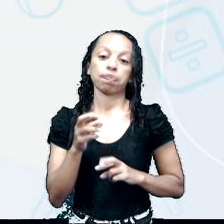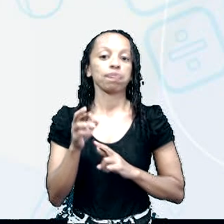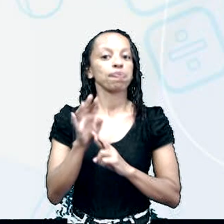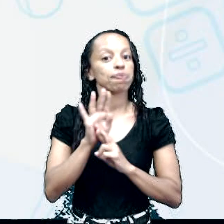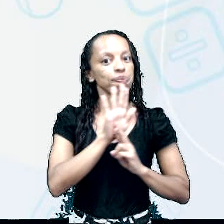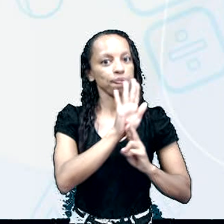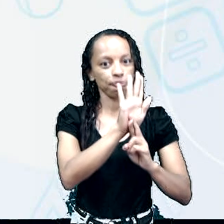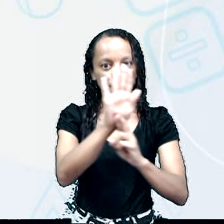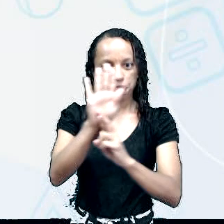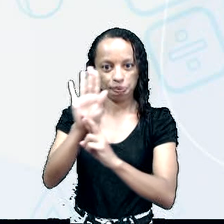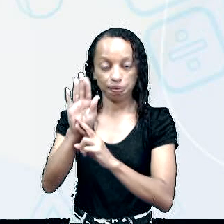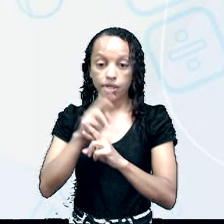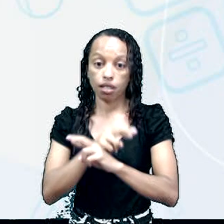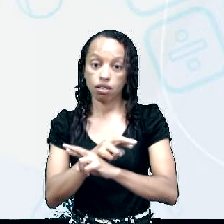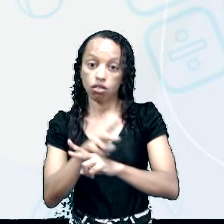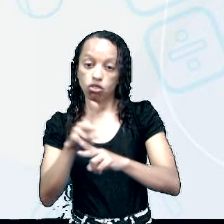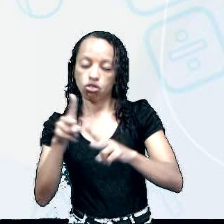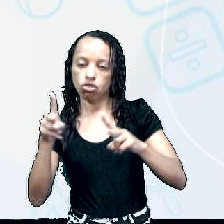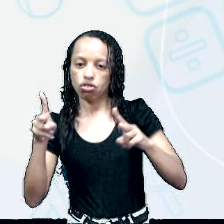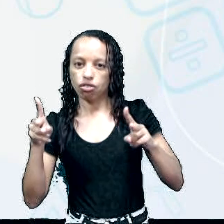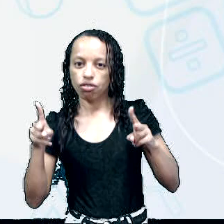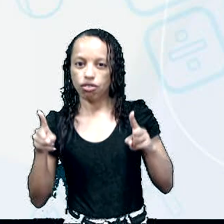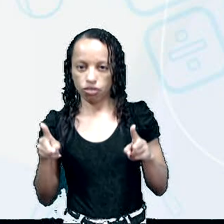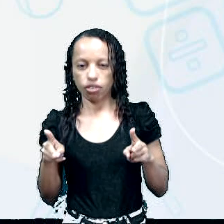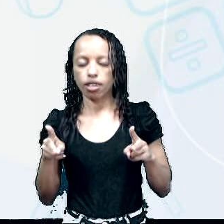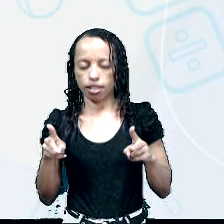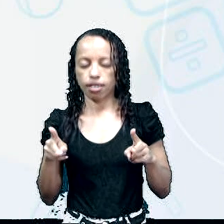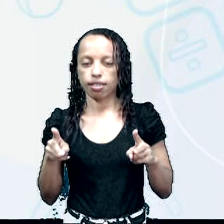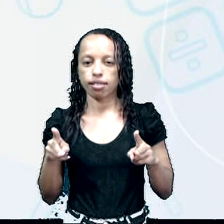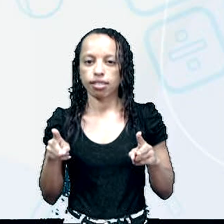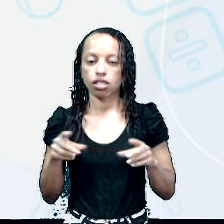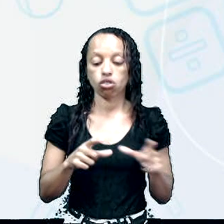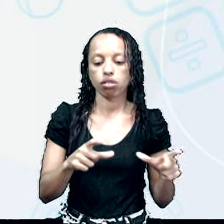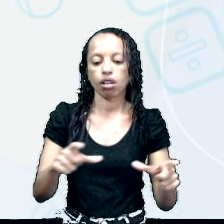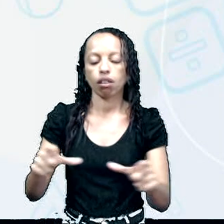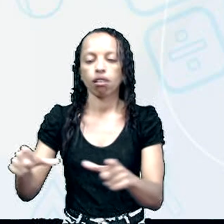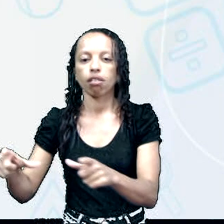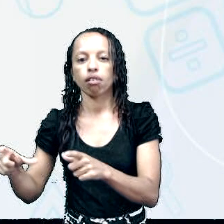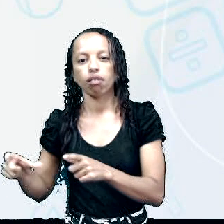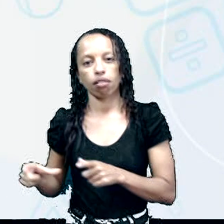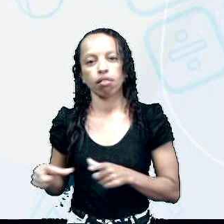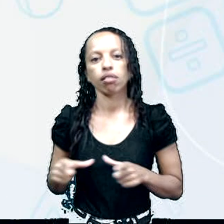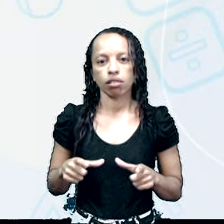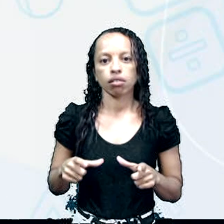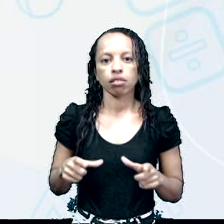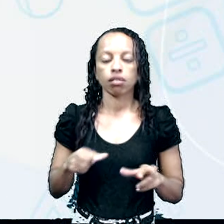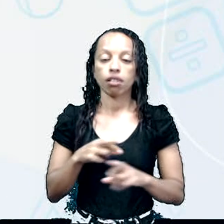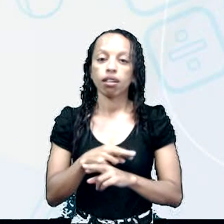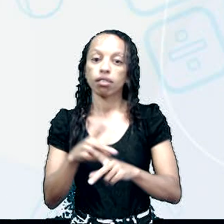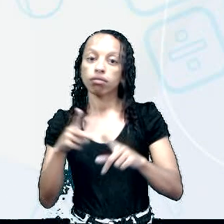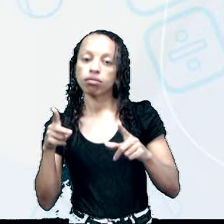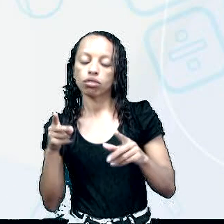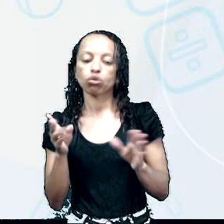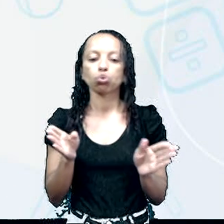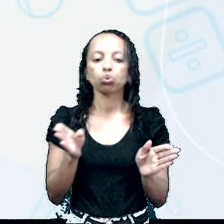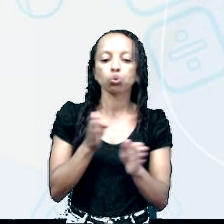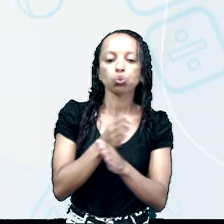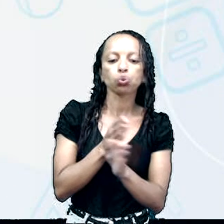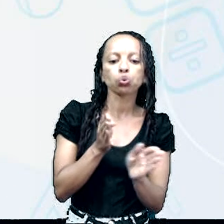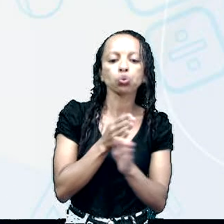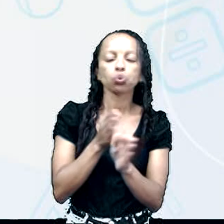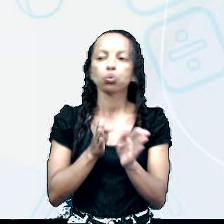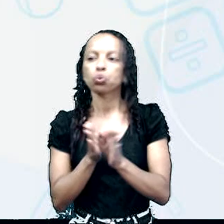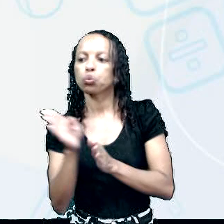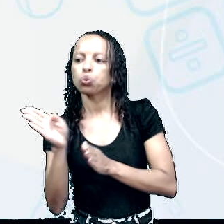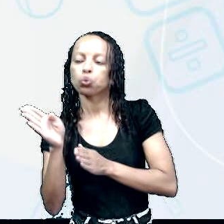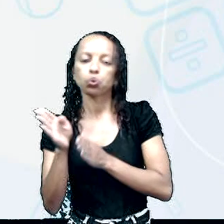cardeais um colaterais ou até mesmo eu falei diferença mas pode não ser as direções né porque eles vão tá